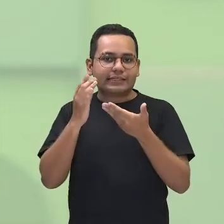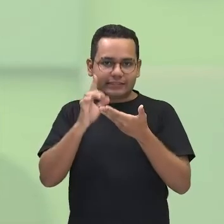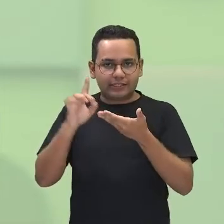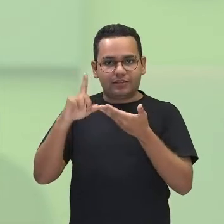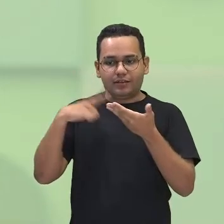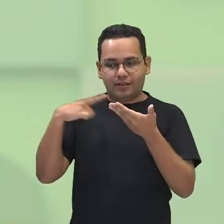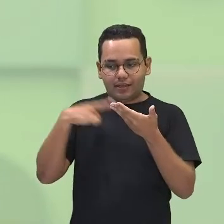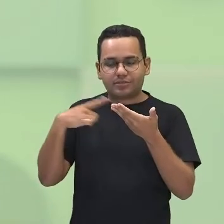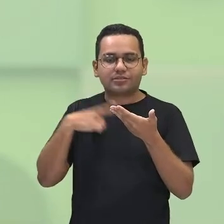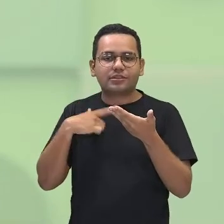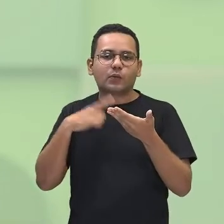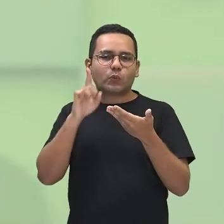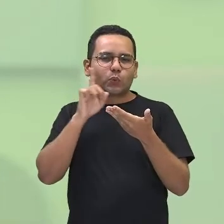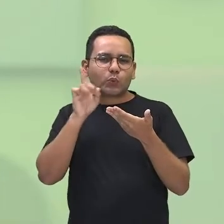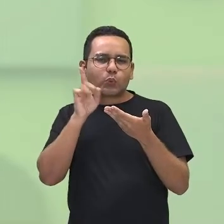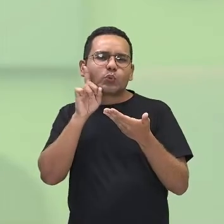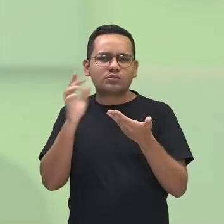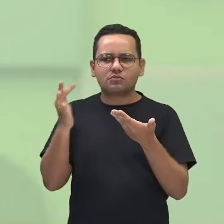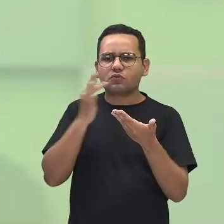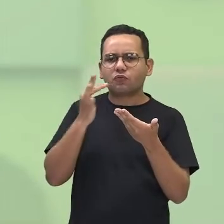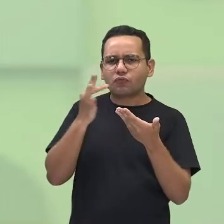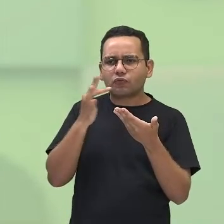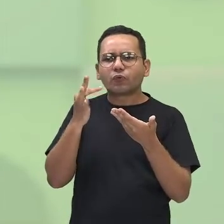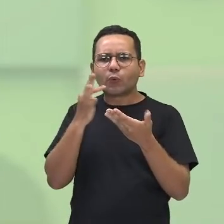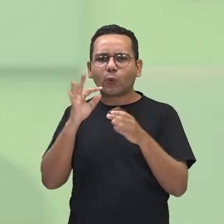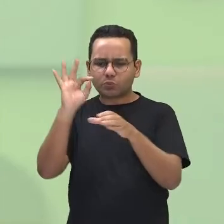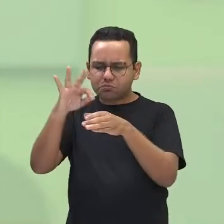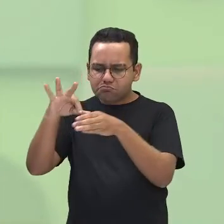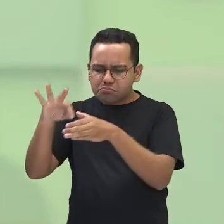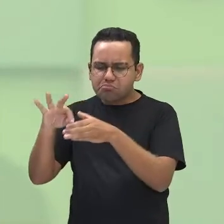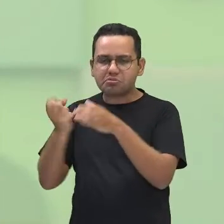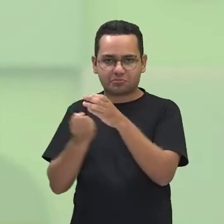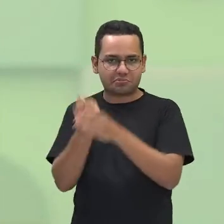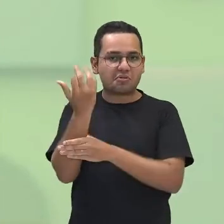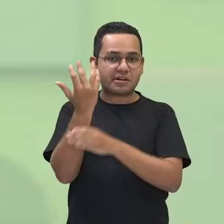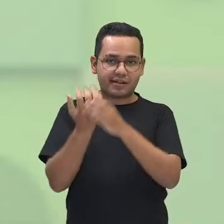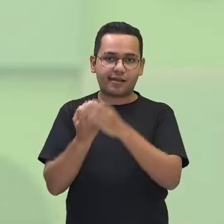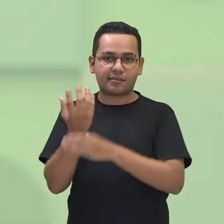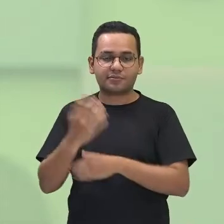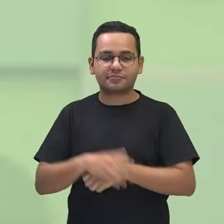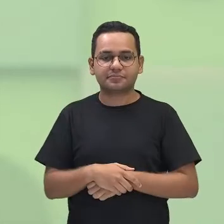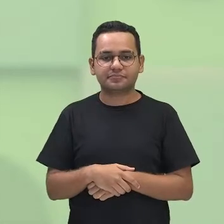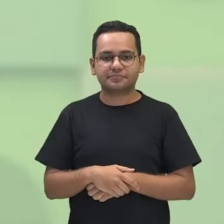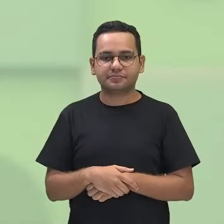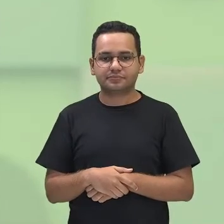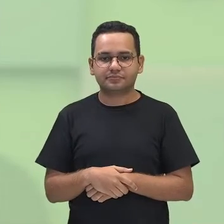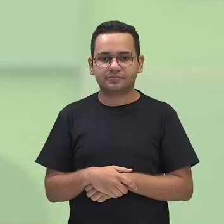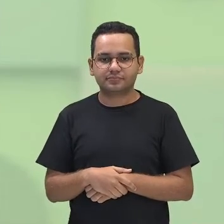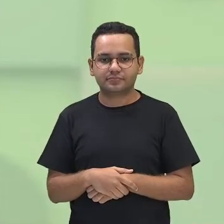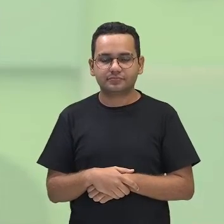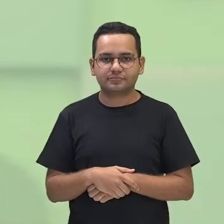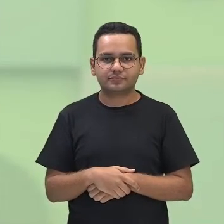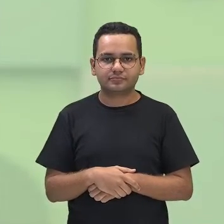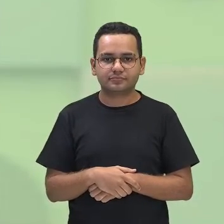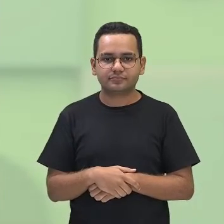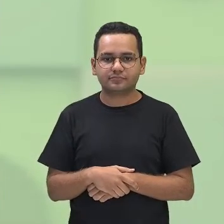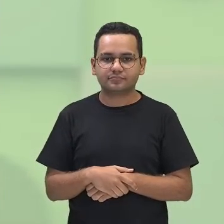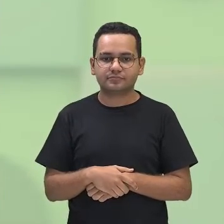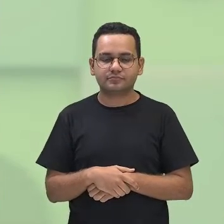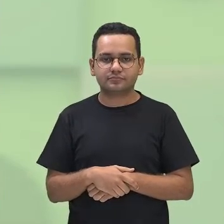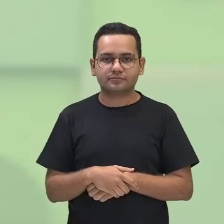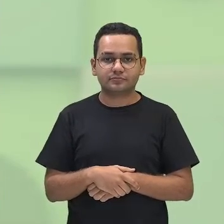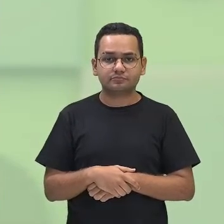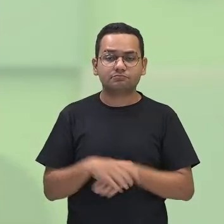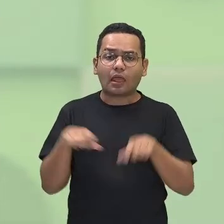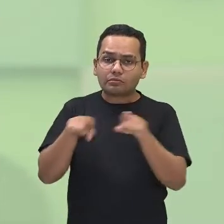dia a dia, muitos deles cultivados no fundo do quintal e possivelmente, né, são